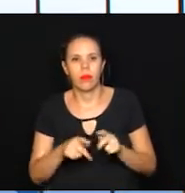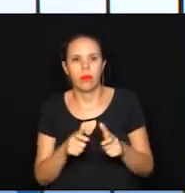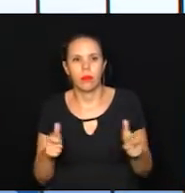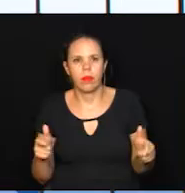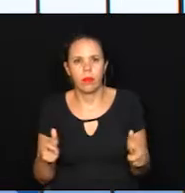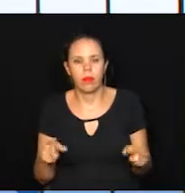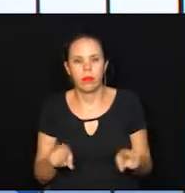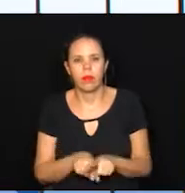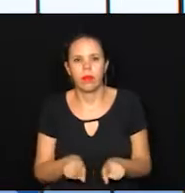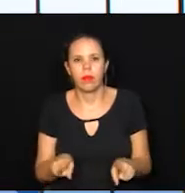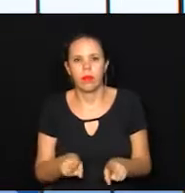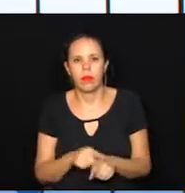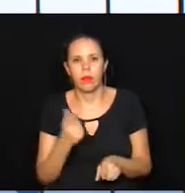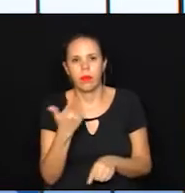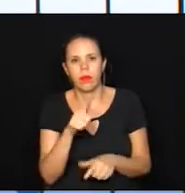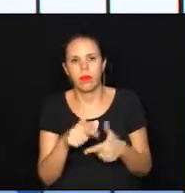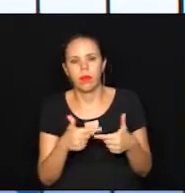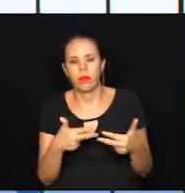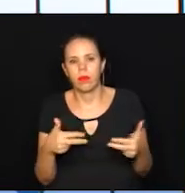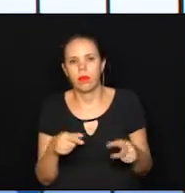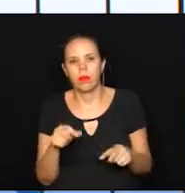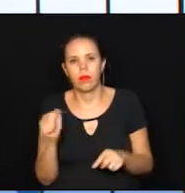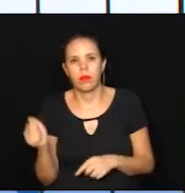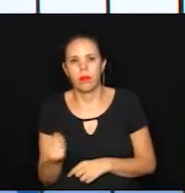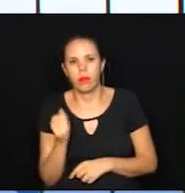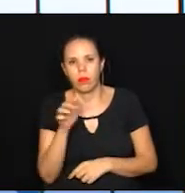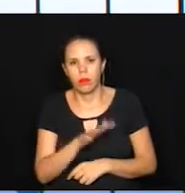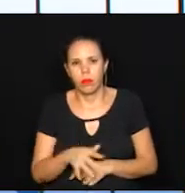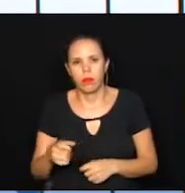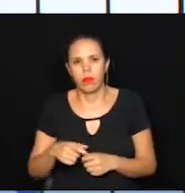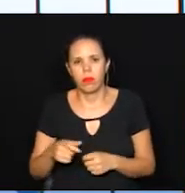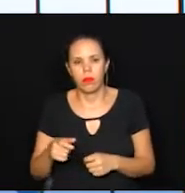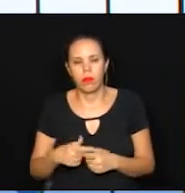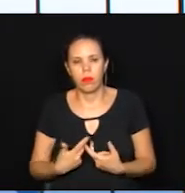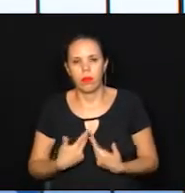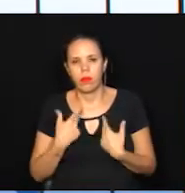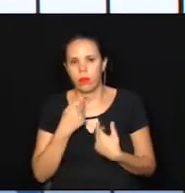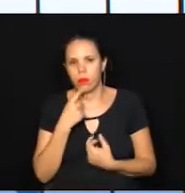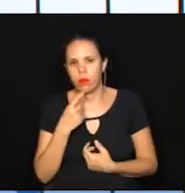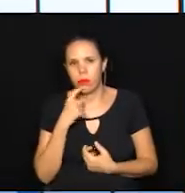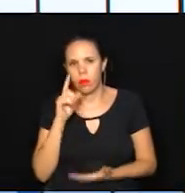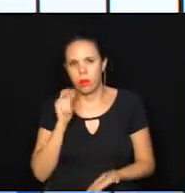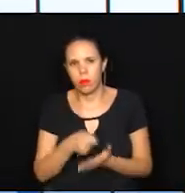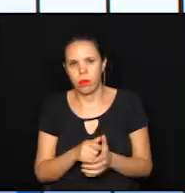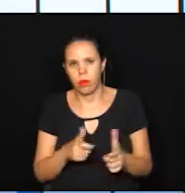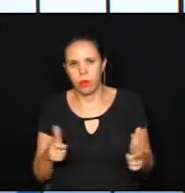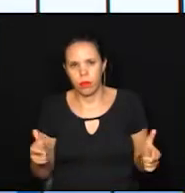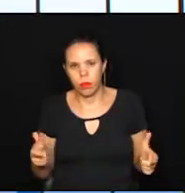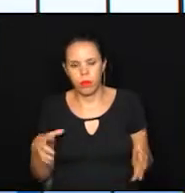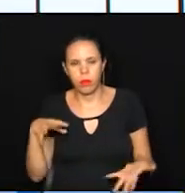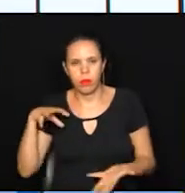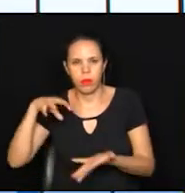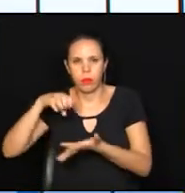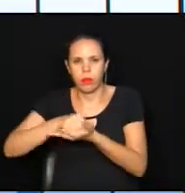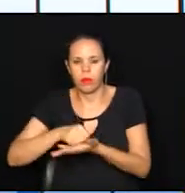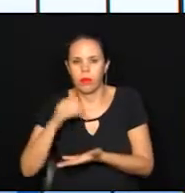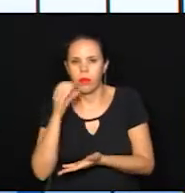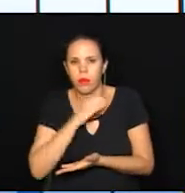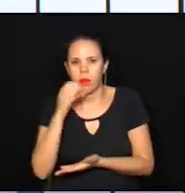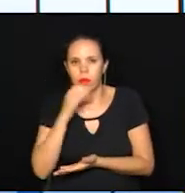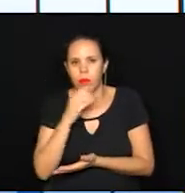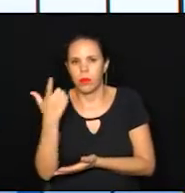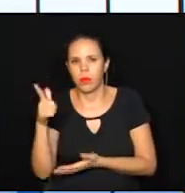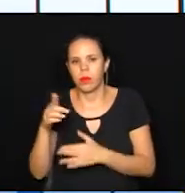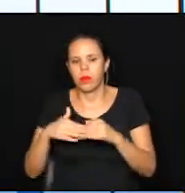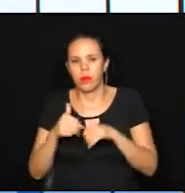população, também há um outro apelo. A Sociedade de Medicina e Cirurgia de Campinas decidiu ampliar o cadastro emergencial para